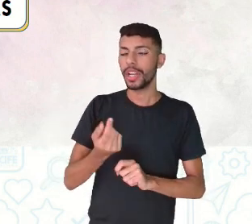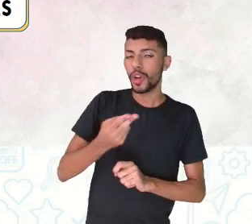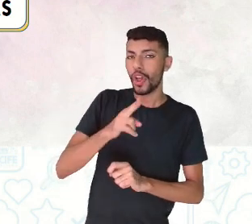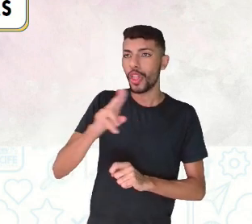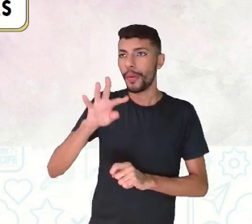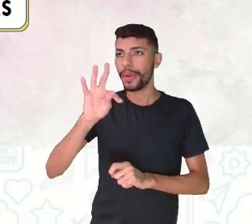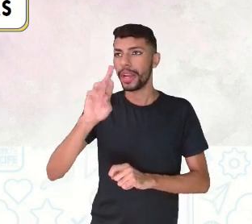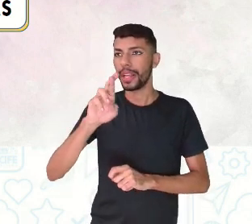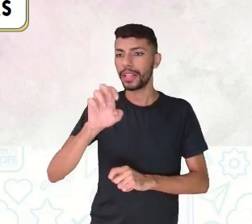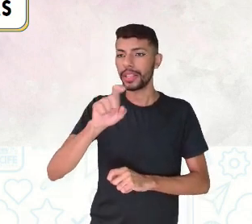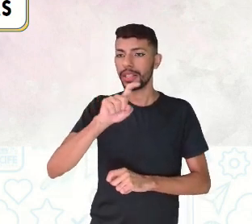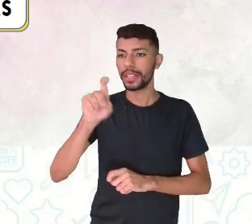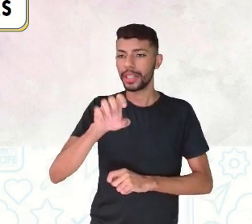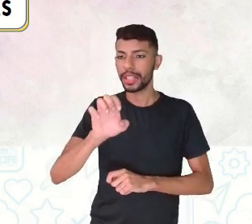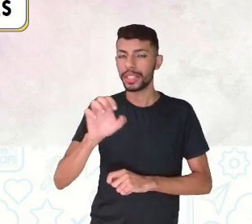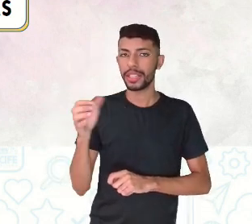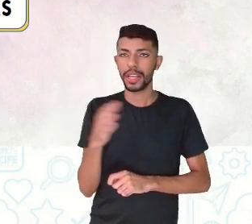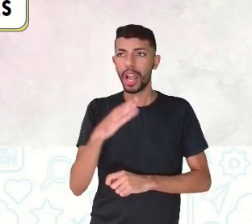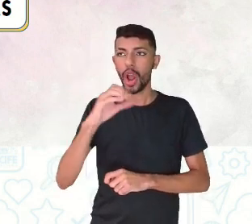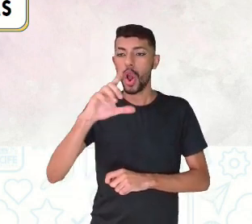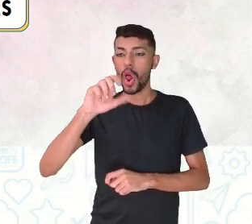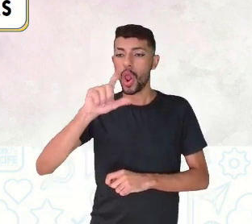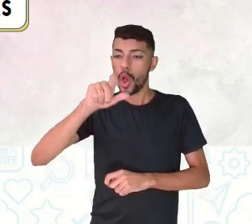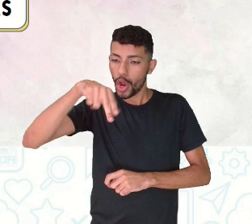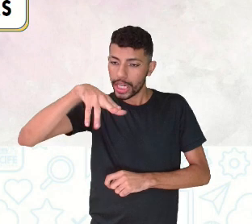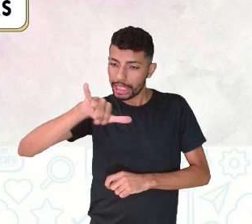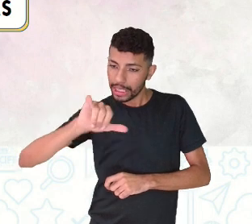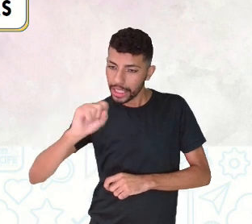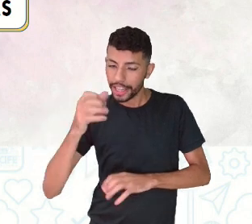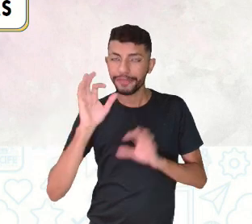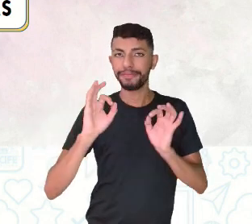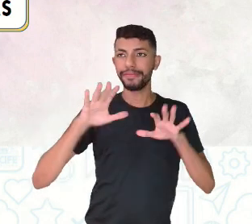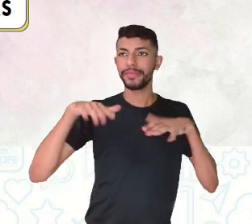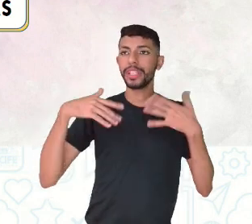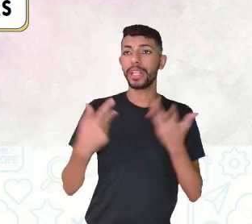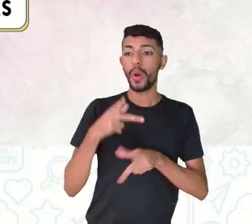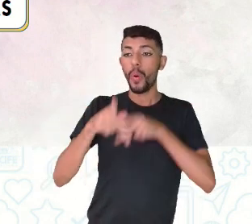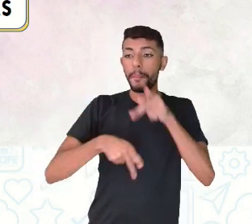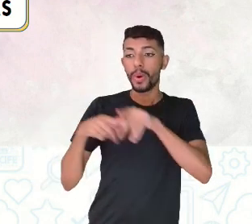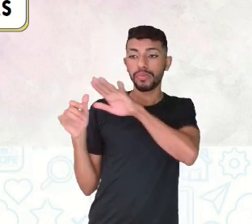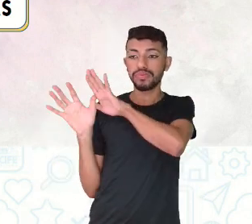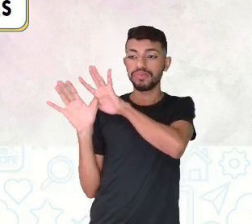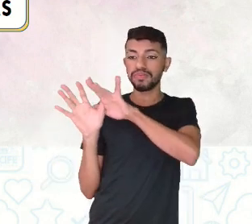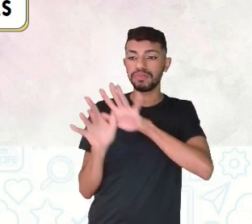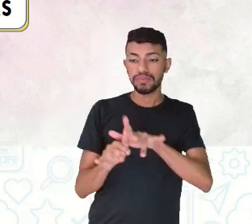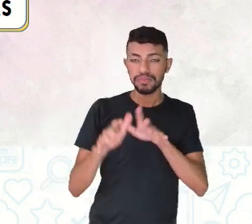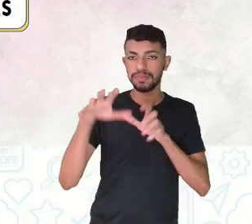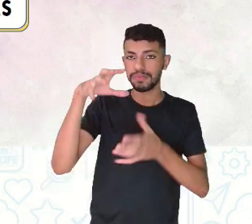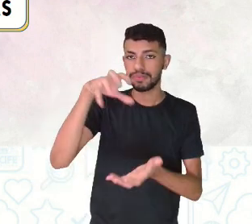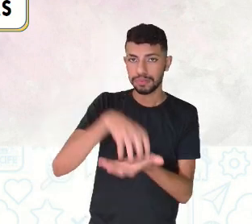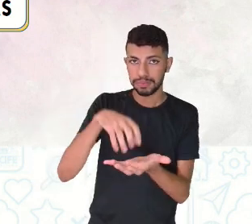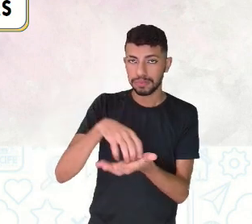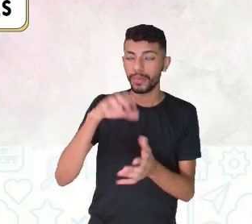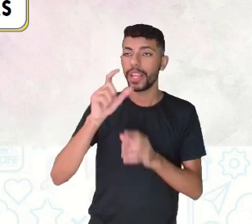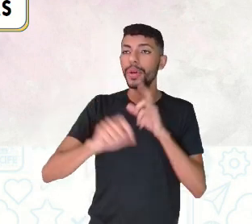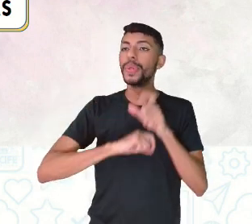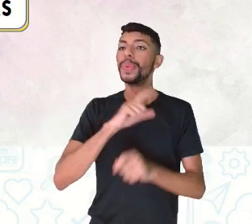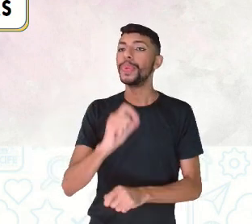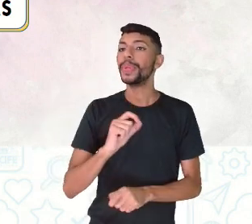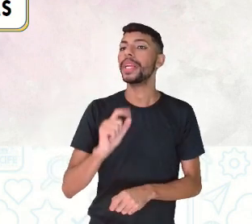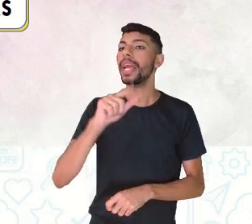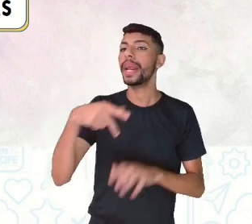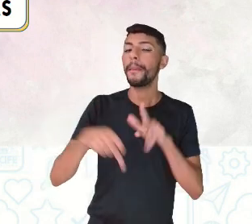colônias. Bom, essas pessoas que chegaram, né? Esse povo aí que chegou nessa região foram povos